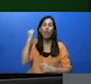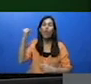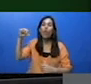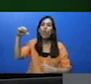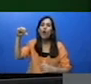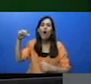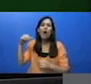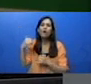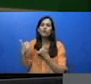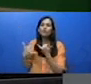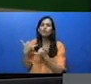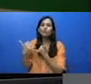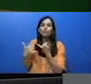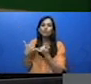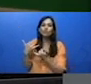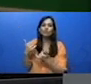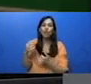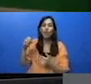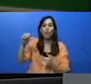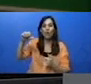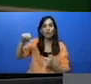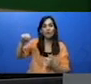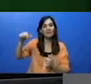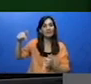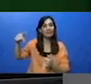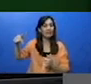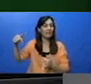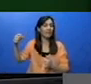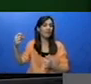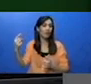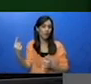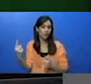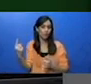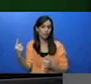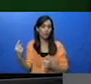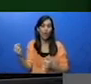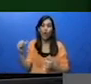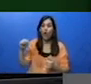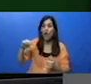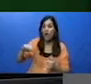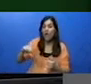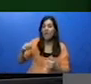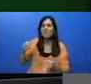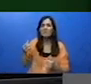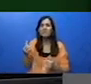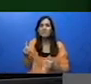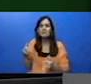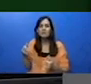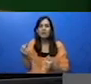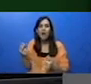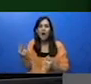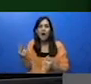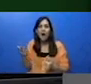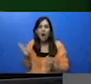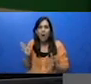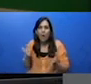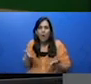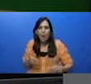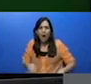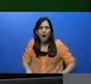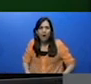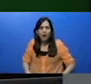jogada. 971, 962. Agora,